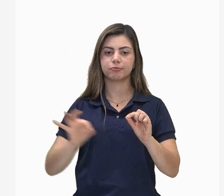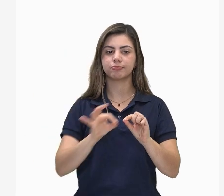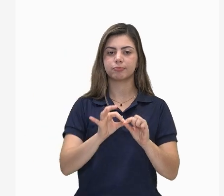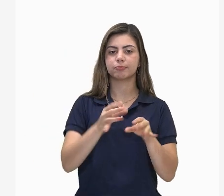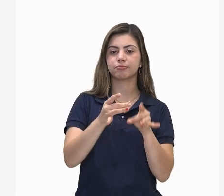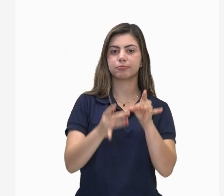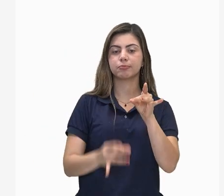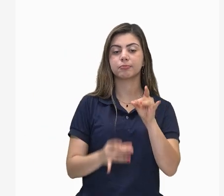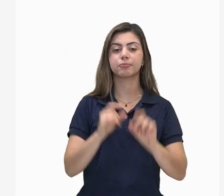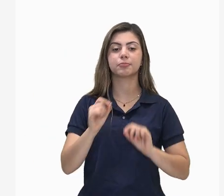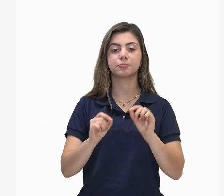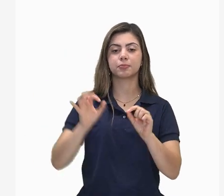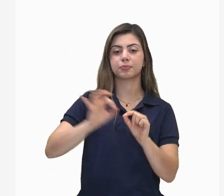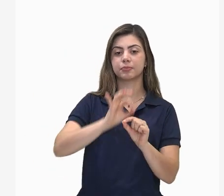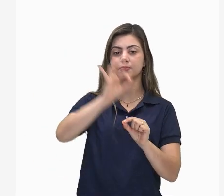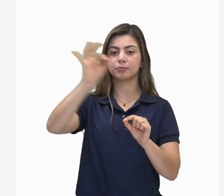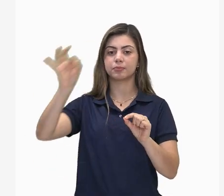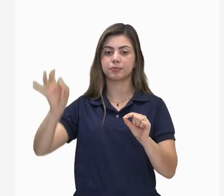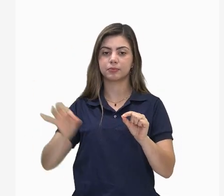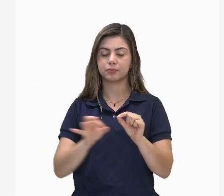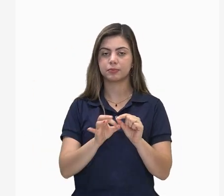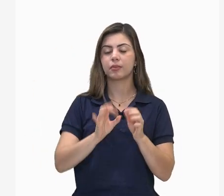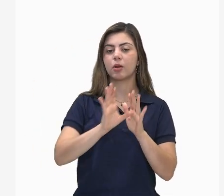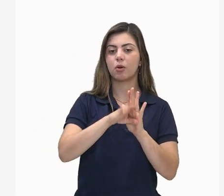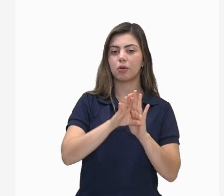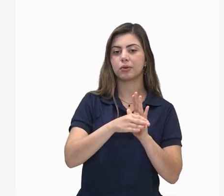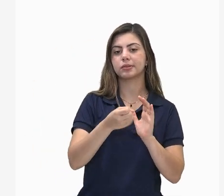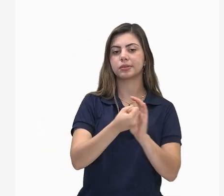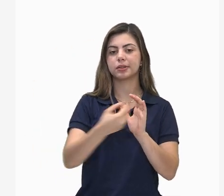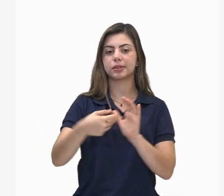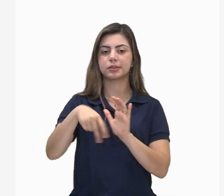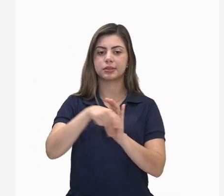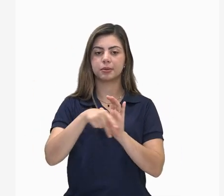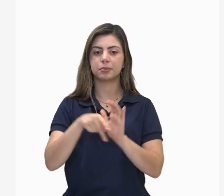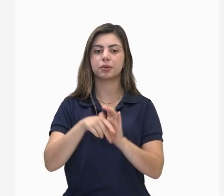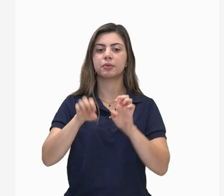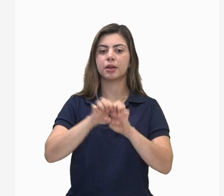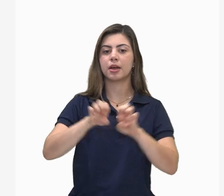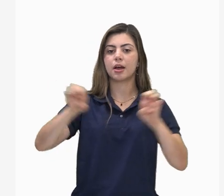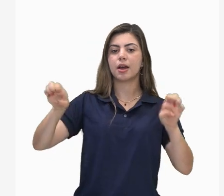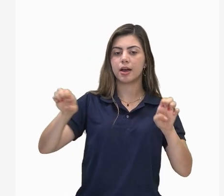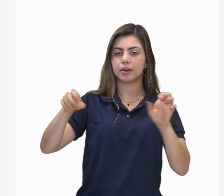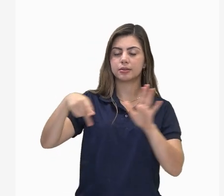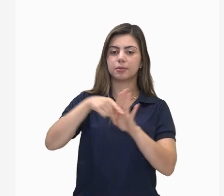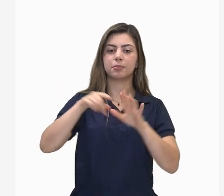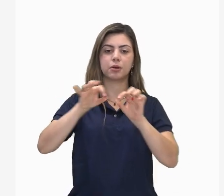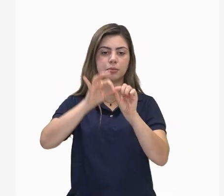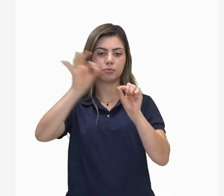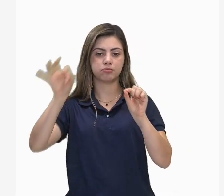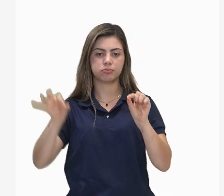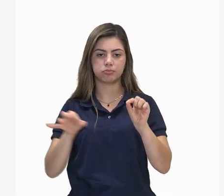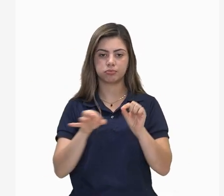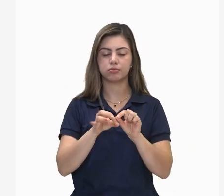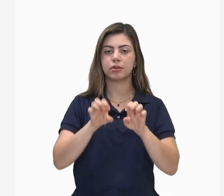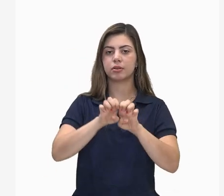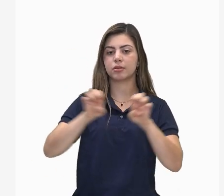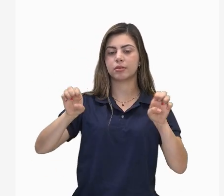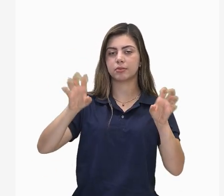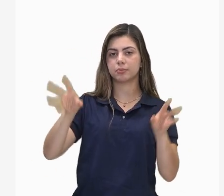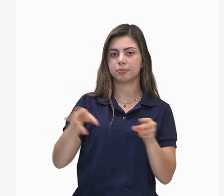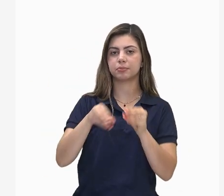circunferência. Detalhamento. Circunferência, definição e seus elementos. Equação geral da